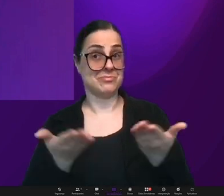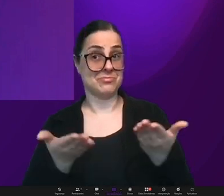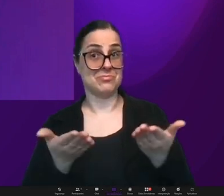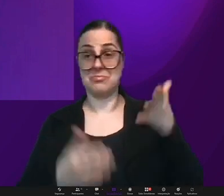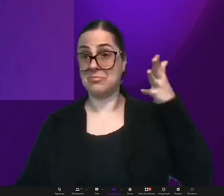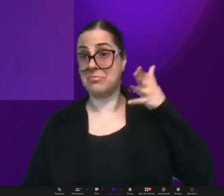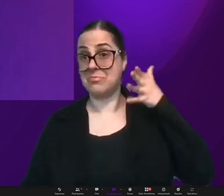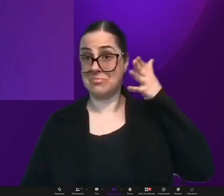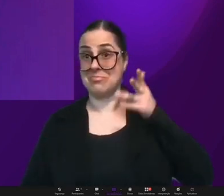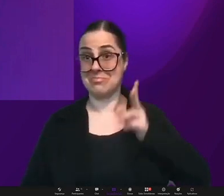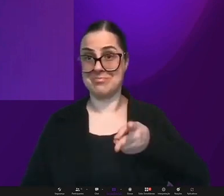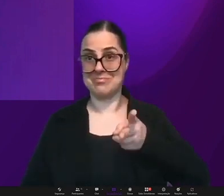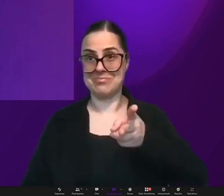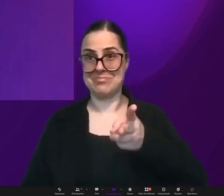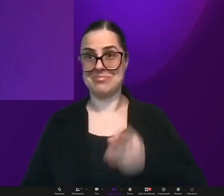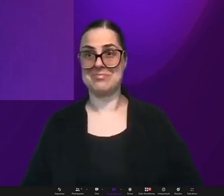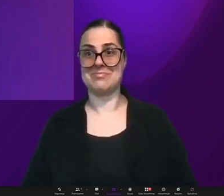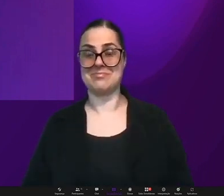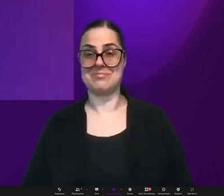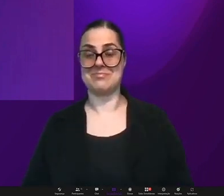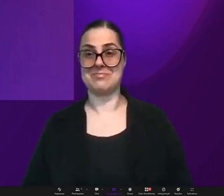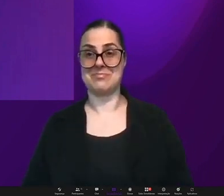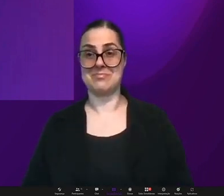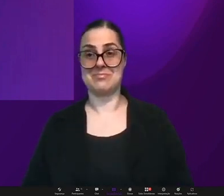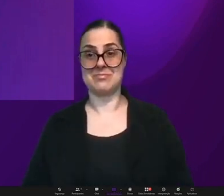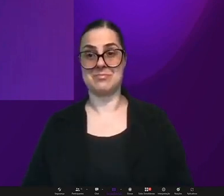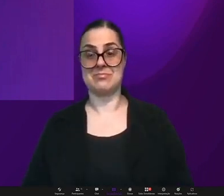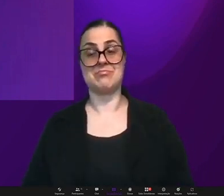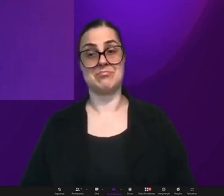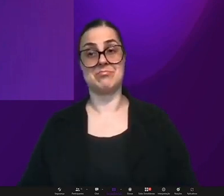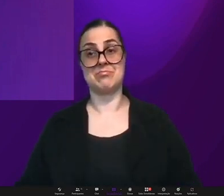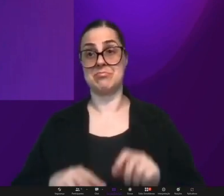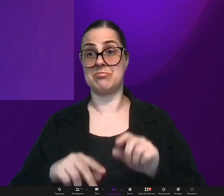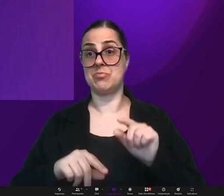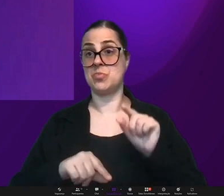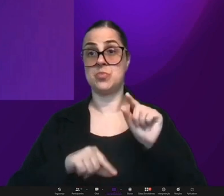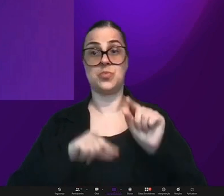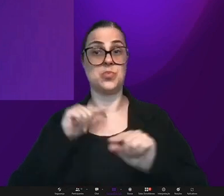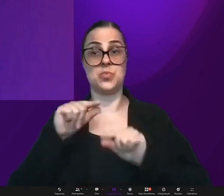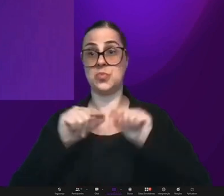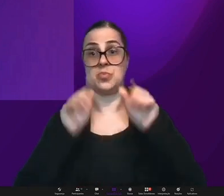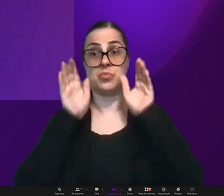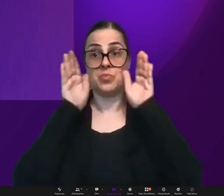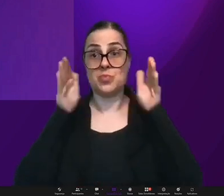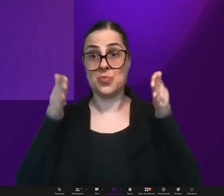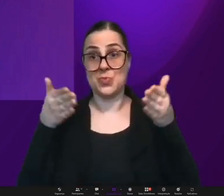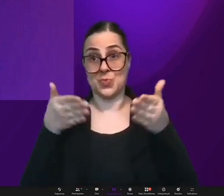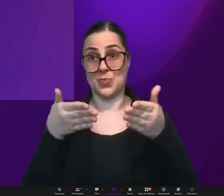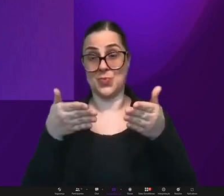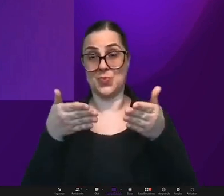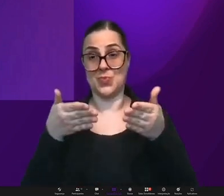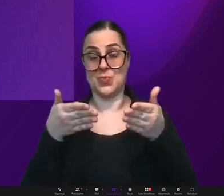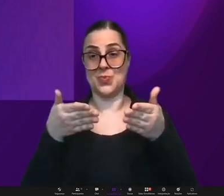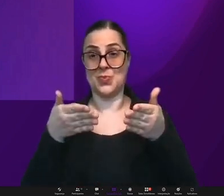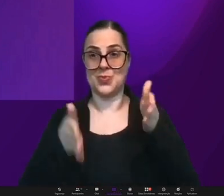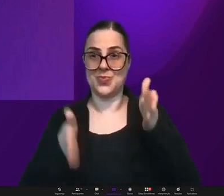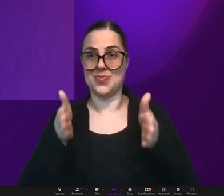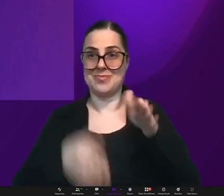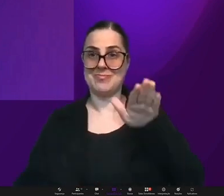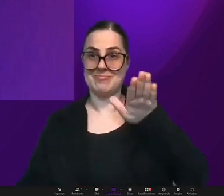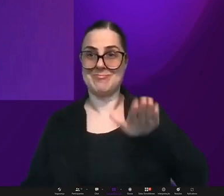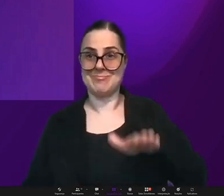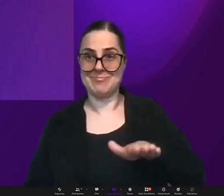e em função do que a gente do foco aí da tarde, que